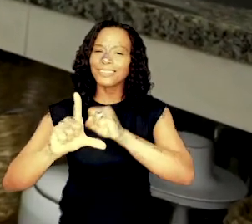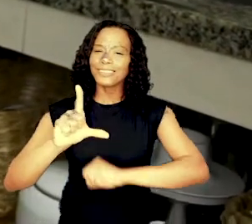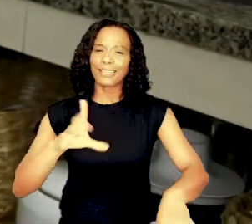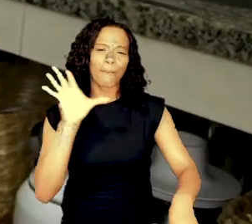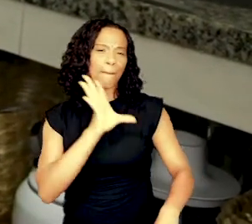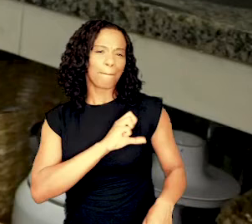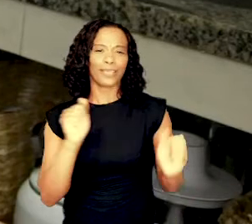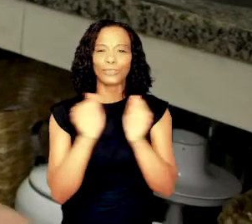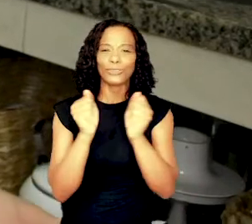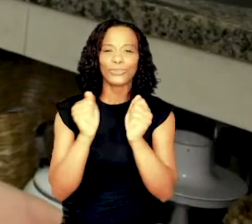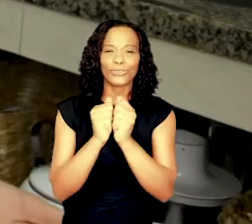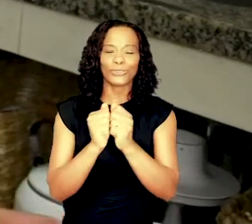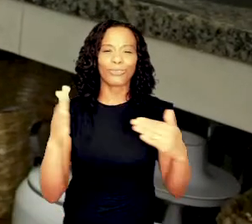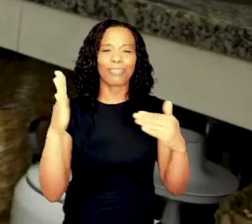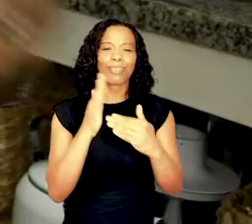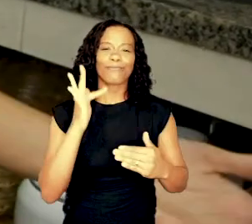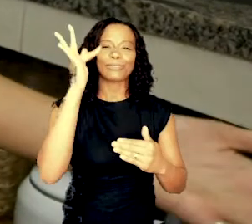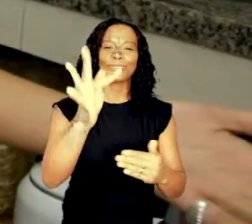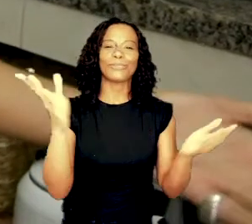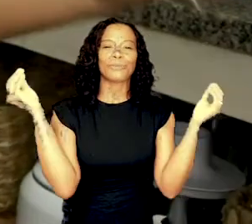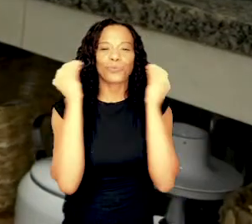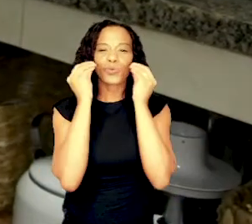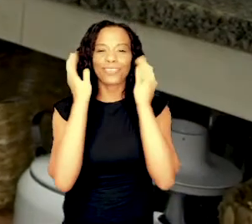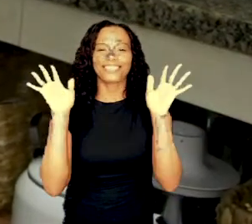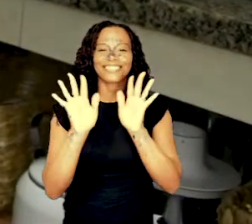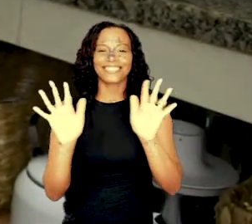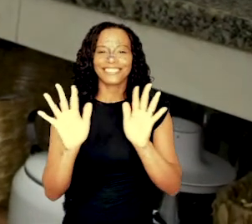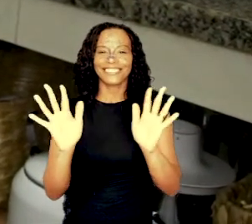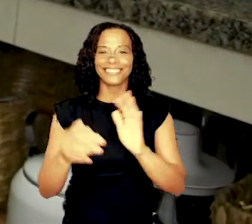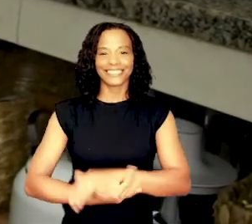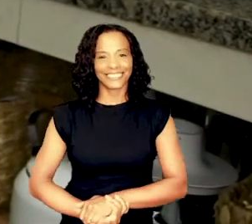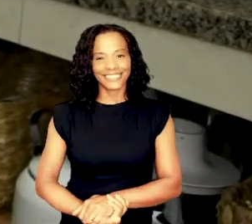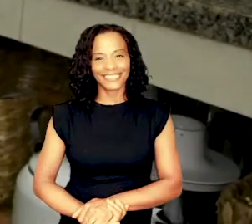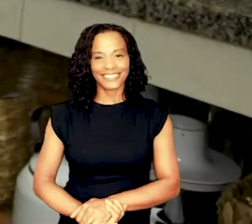entendeu? Eu amei ter a companhia de vocês, então até a próxima e um beijo!